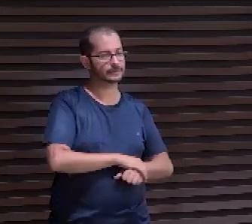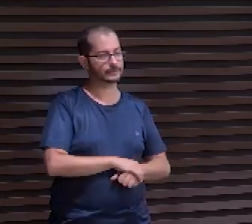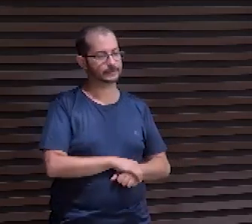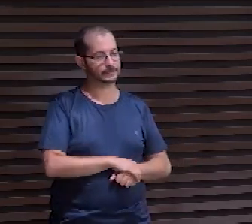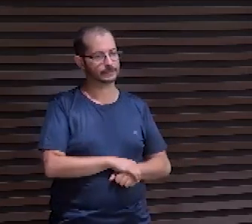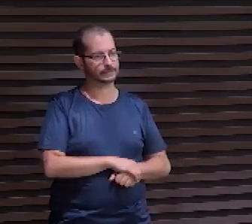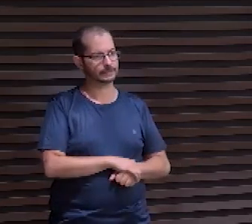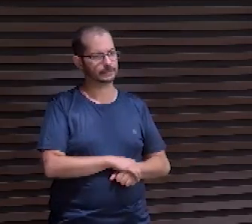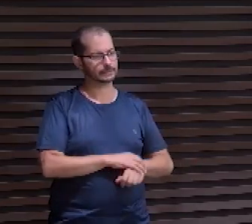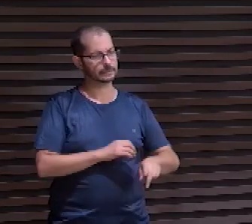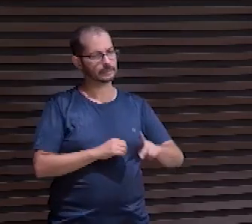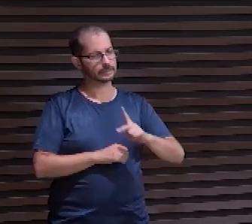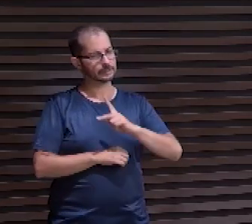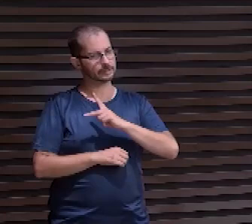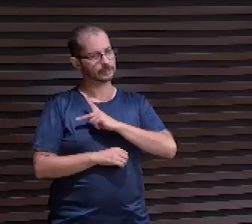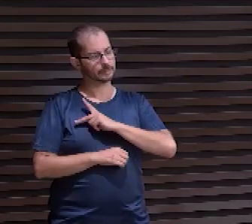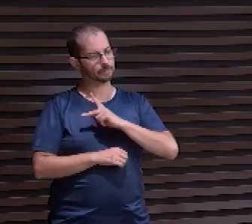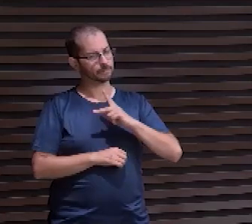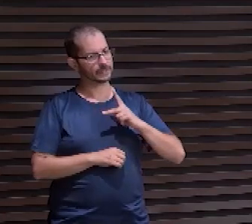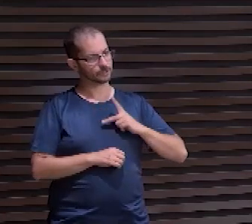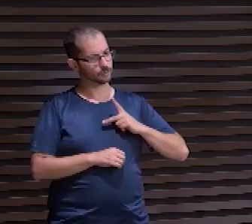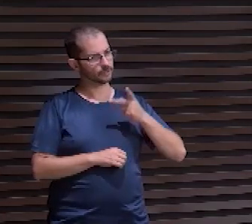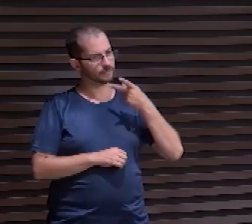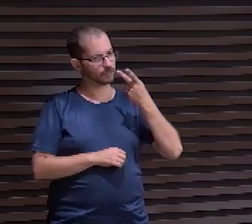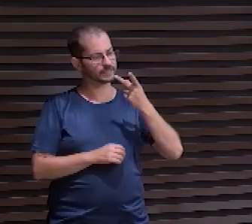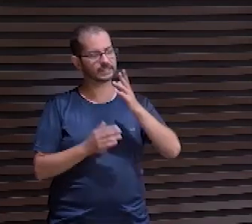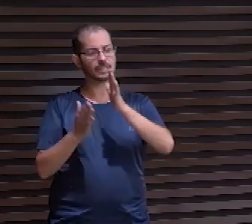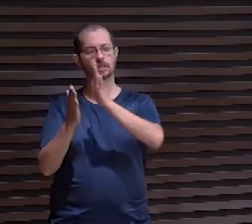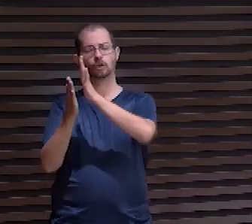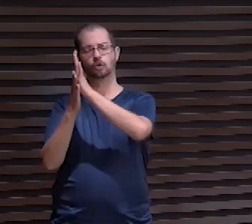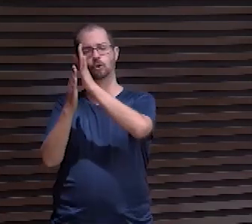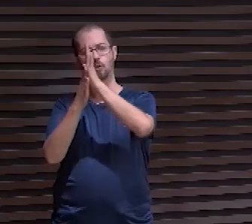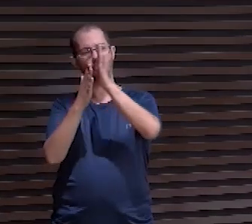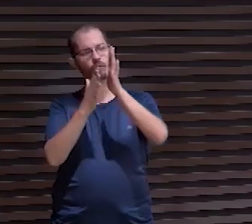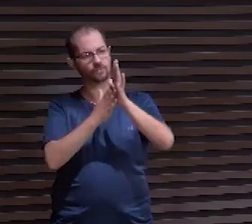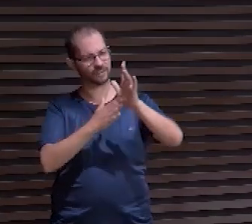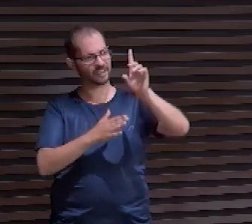O pastor disse: louve a Deus por isso, minha irmã.